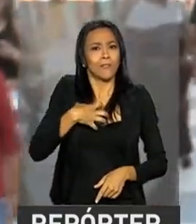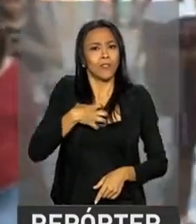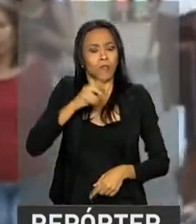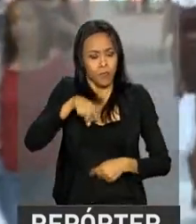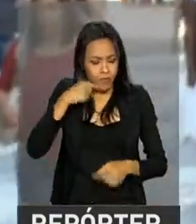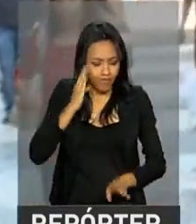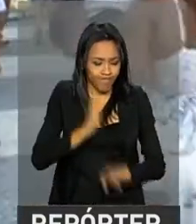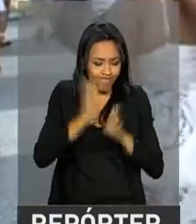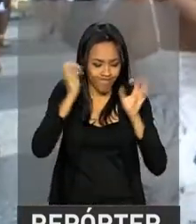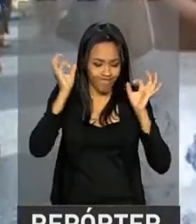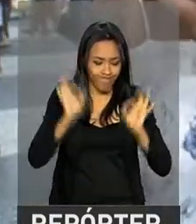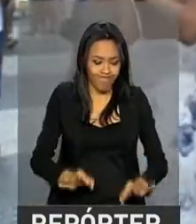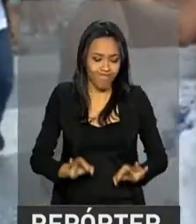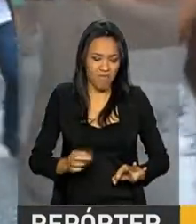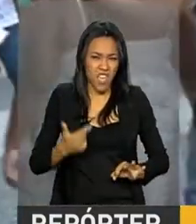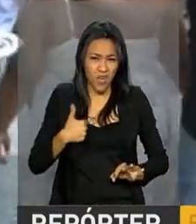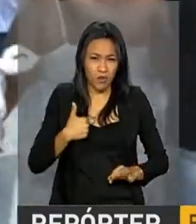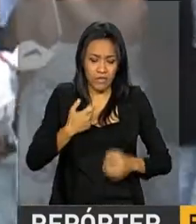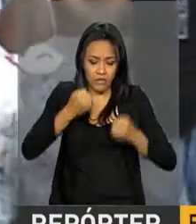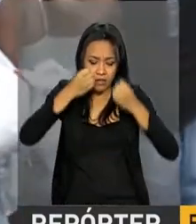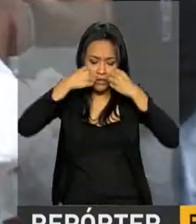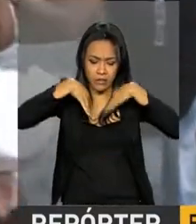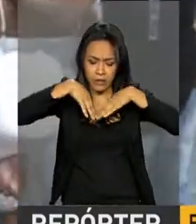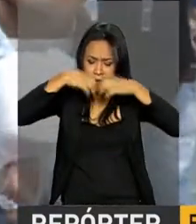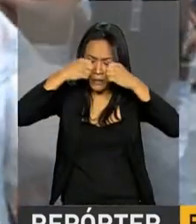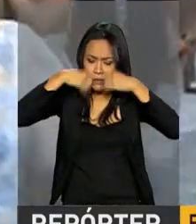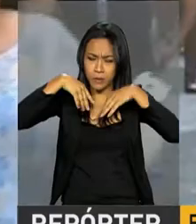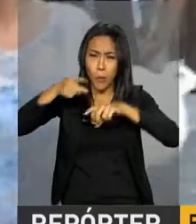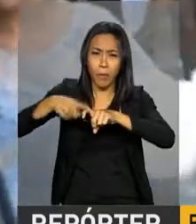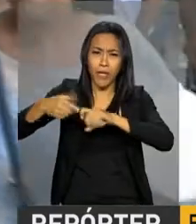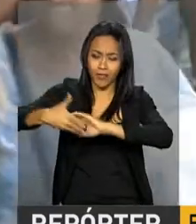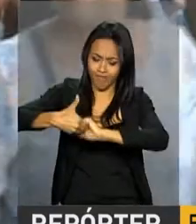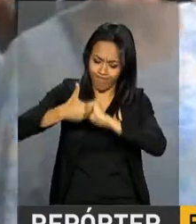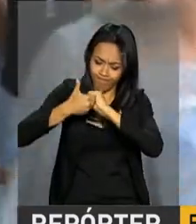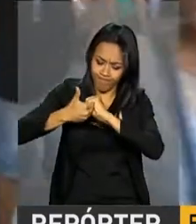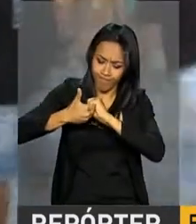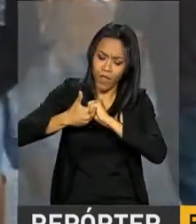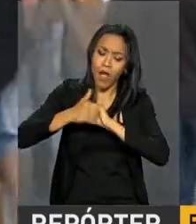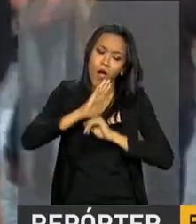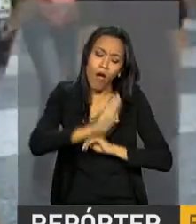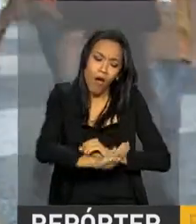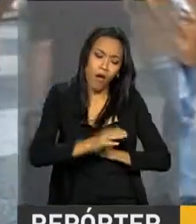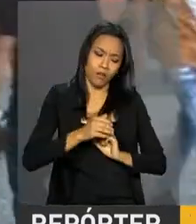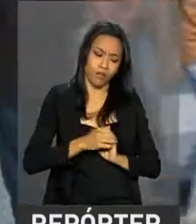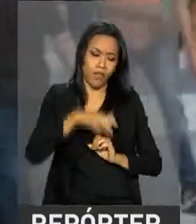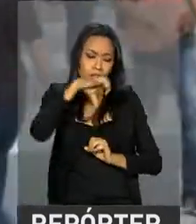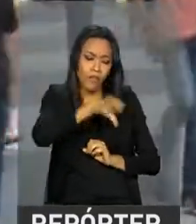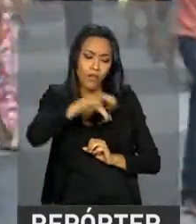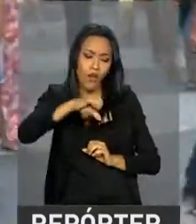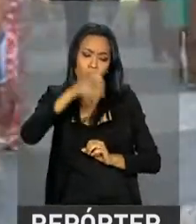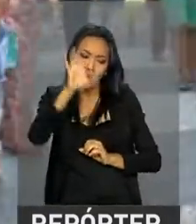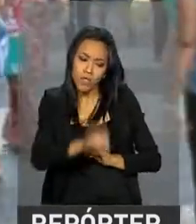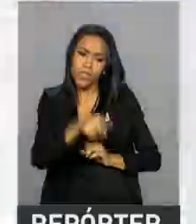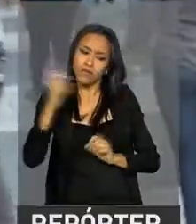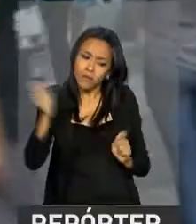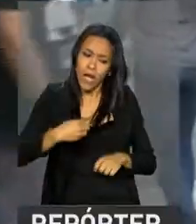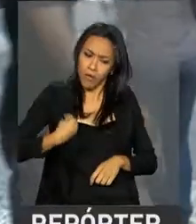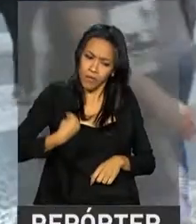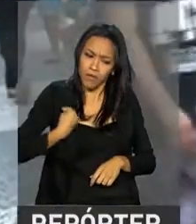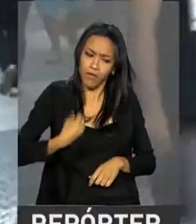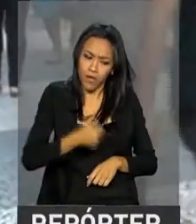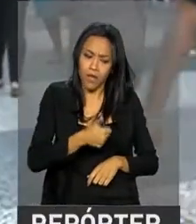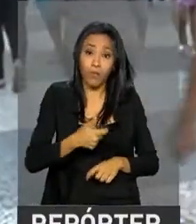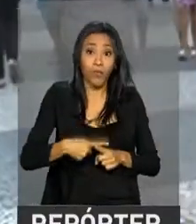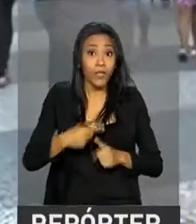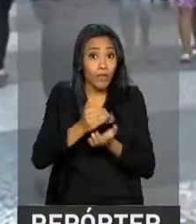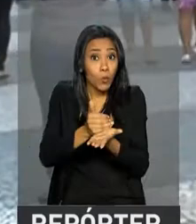diagnóstico chorei o médico pegou nas minhas mãos e falou que eu tinha 90 novo o centro de chance de viver isso porque